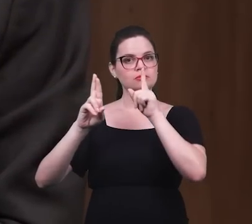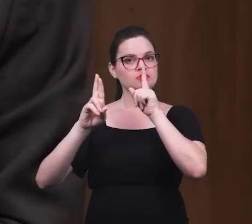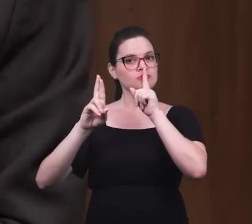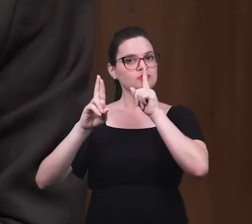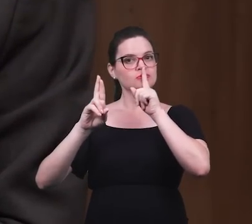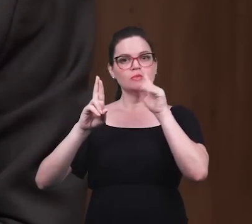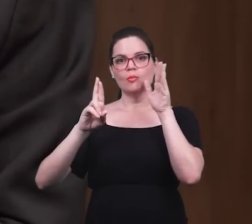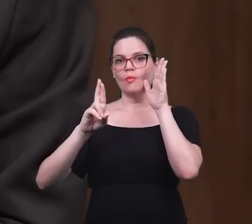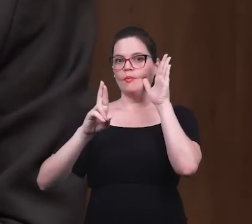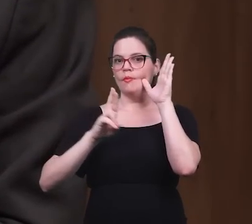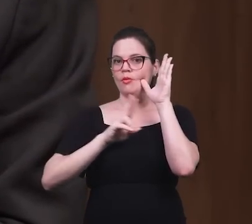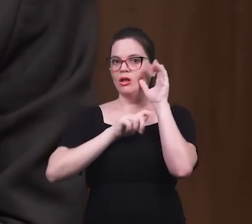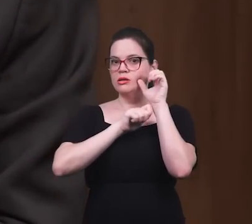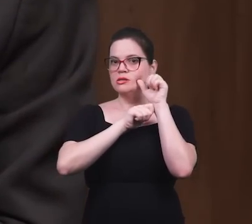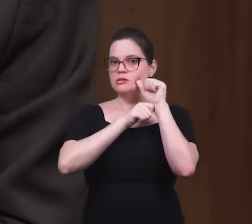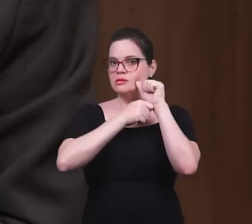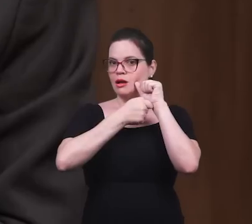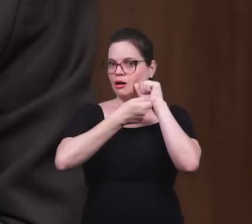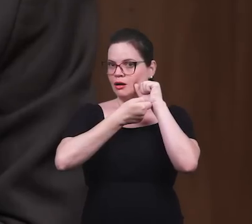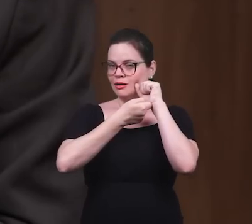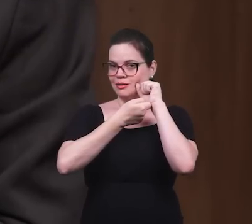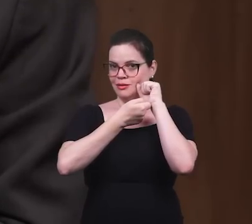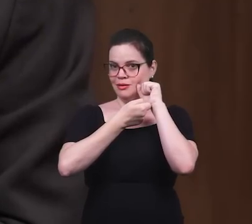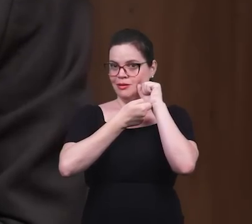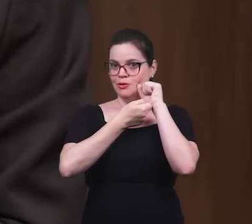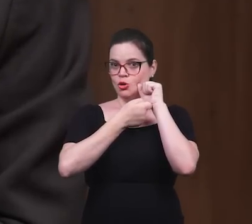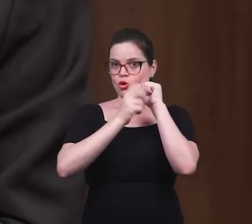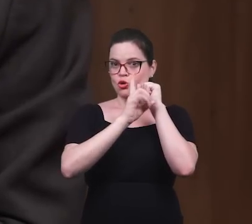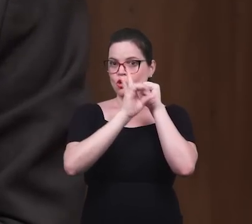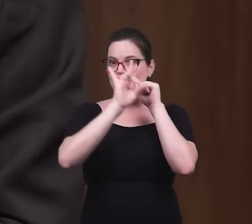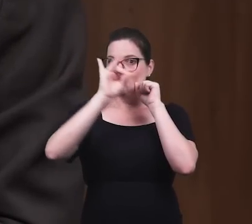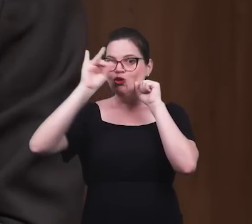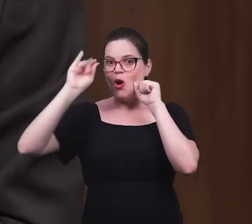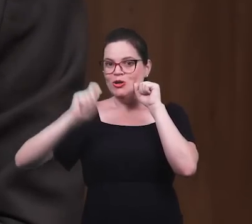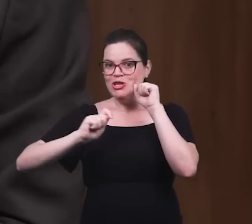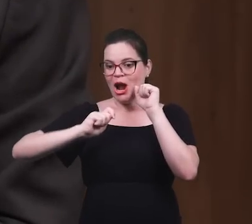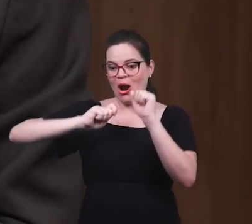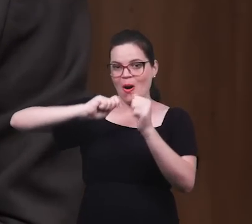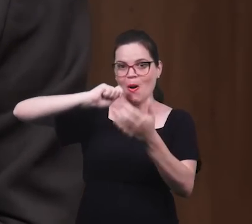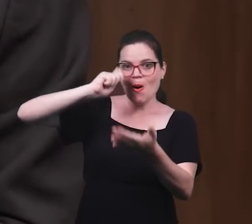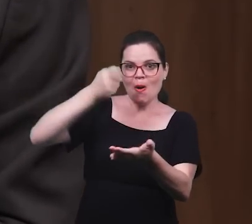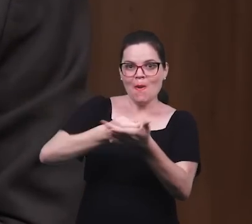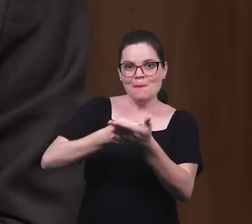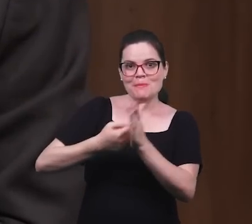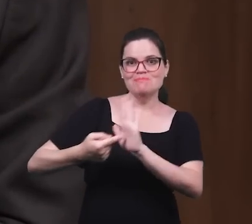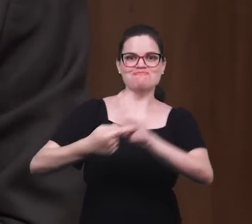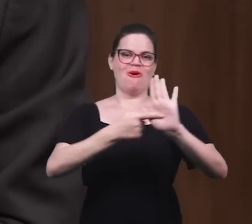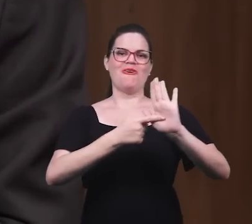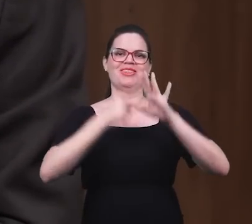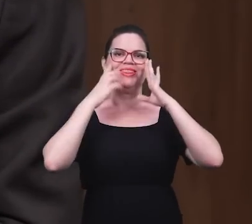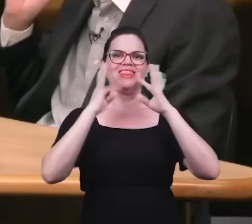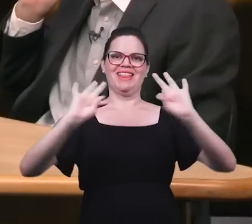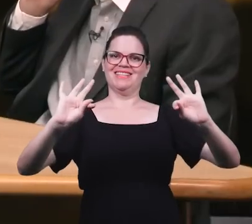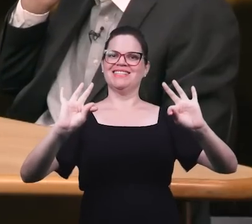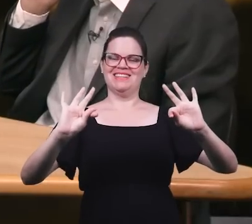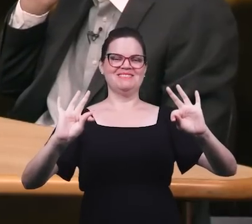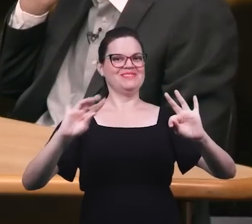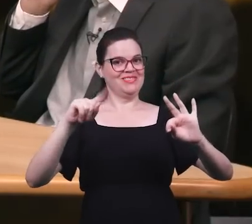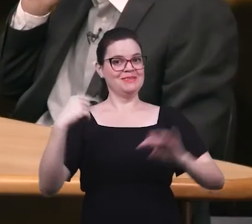segredos. Agora, no dia que se cumprir, aí dá o testemunho à vontade. Exatamente. Não é importante ter essa sabedoria? Muito